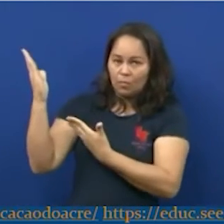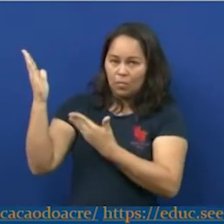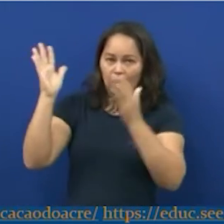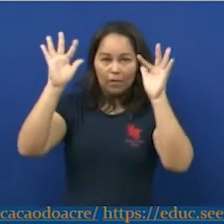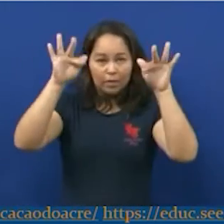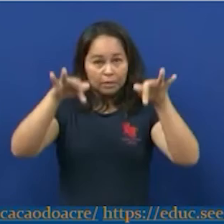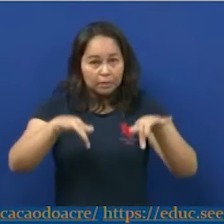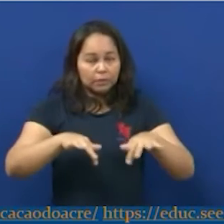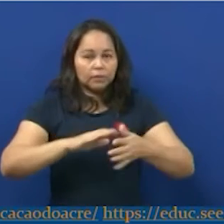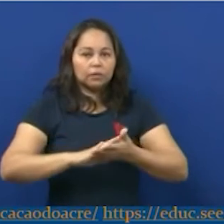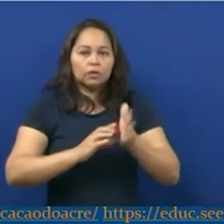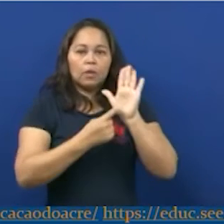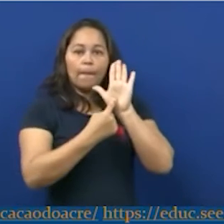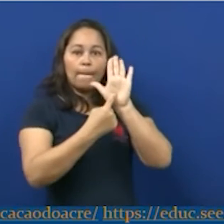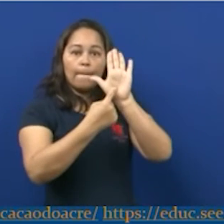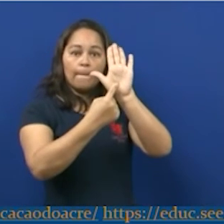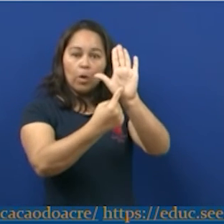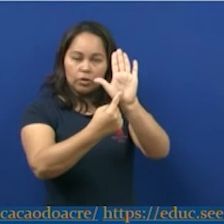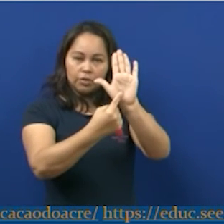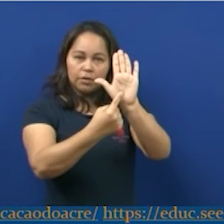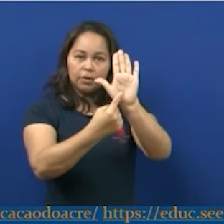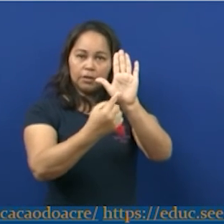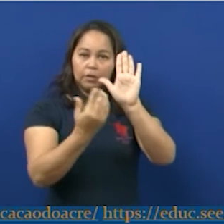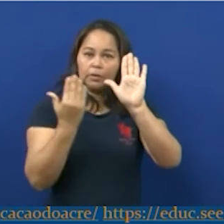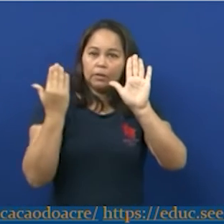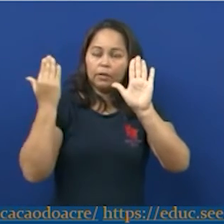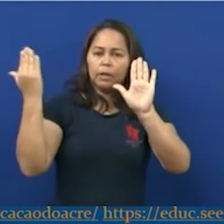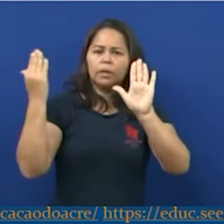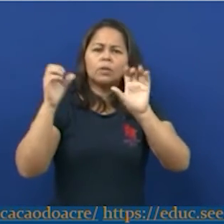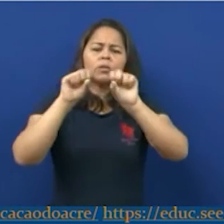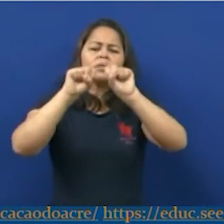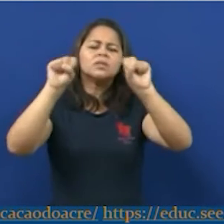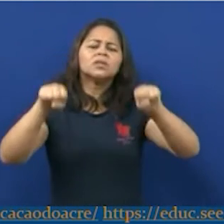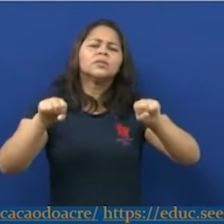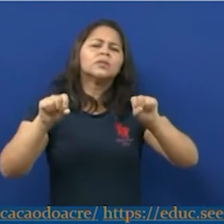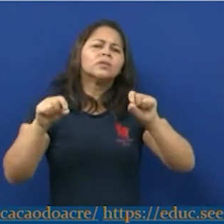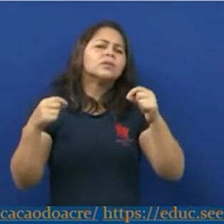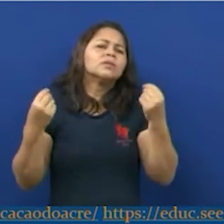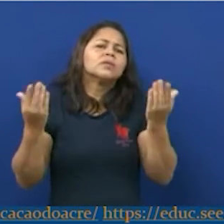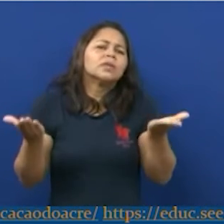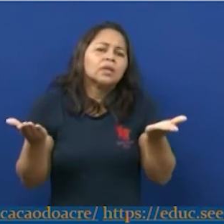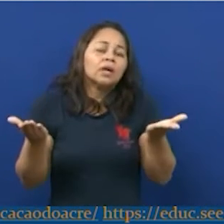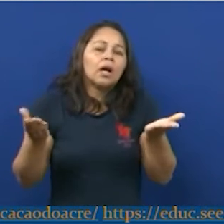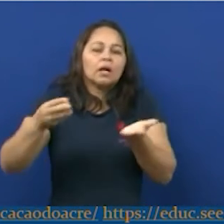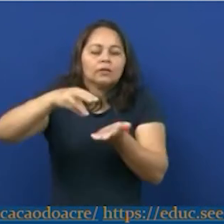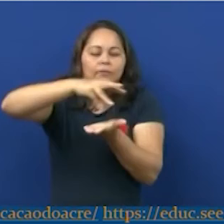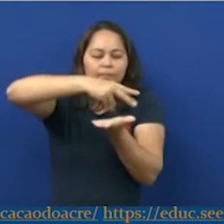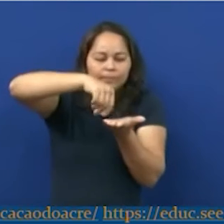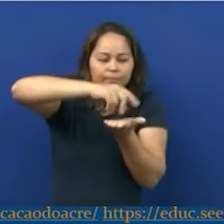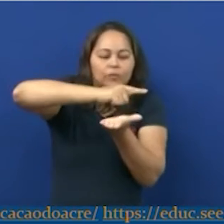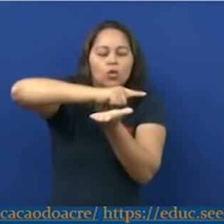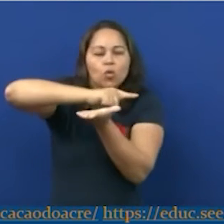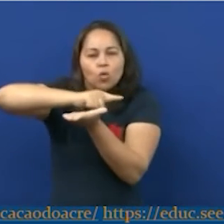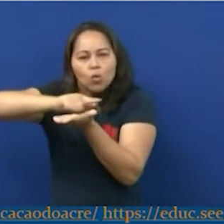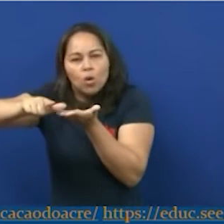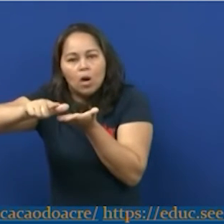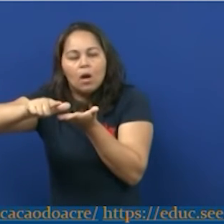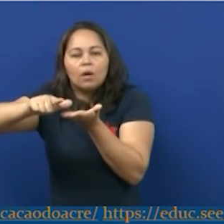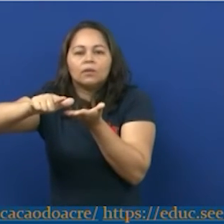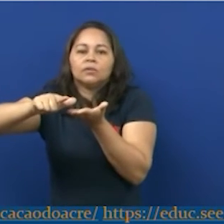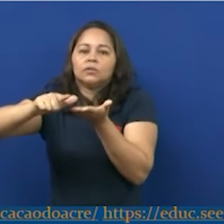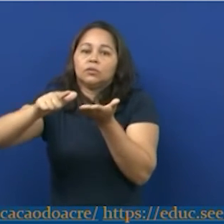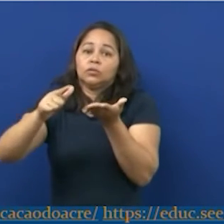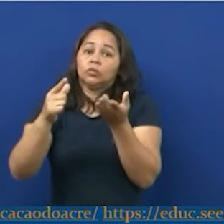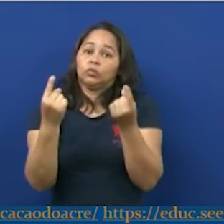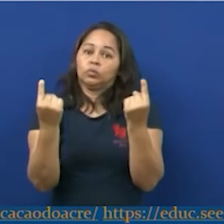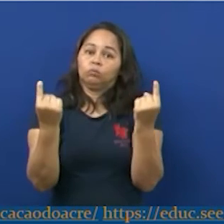uma amostra de matéria, que eu chamo de sistema, e aí esse sistema ele pode ser tanto uma substância pura, como ele pode ser uma mistura.